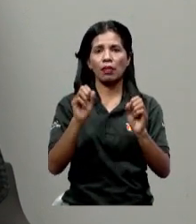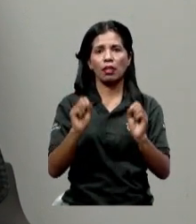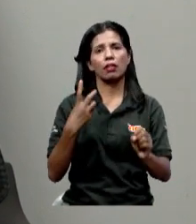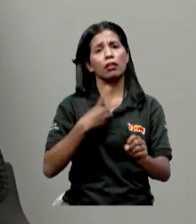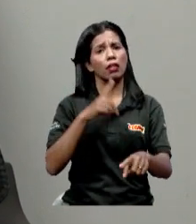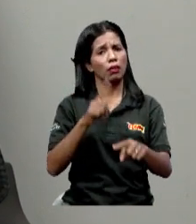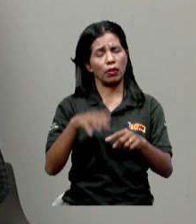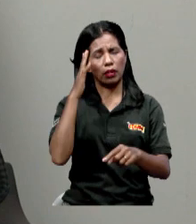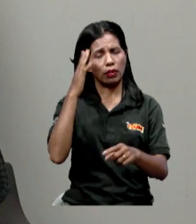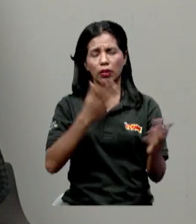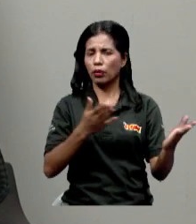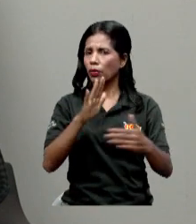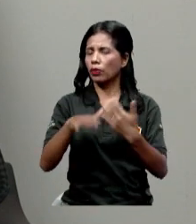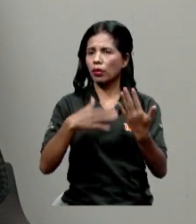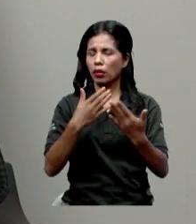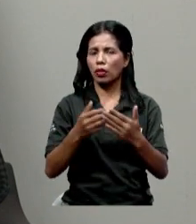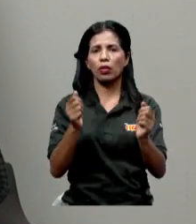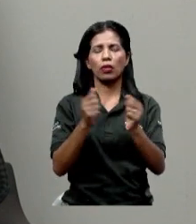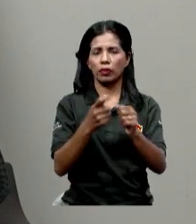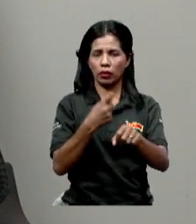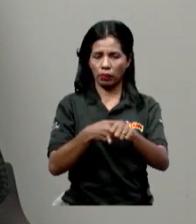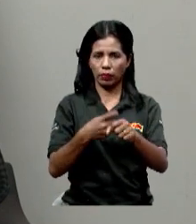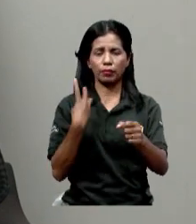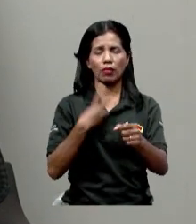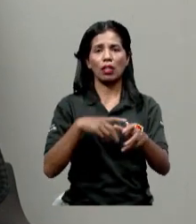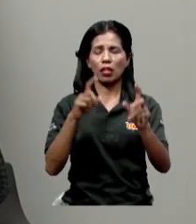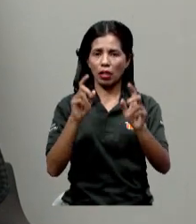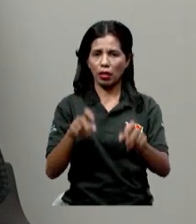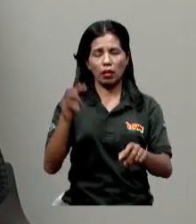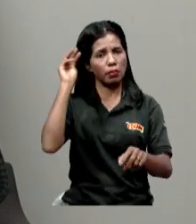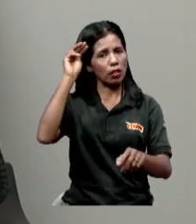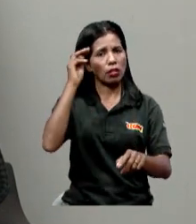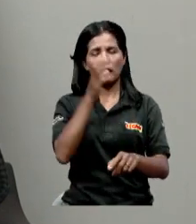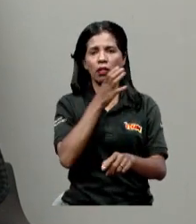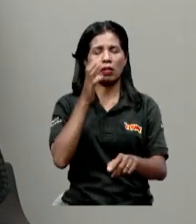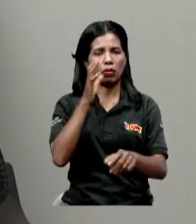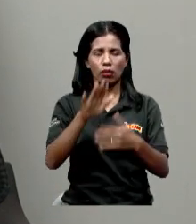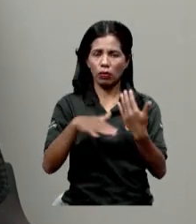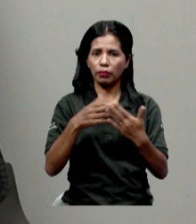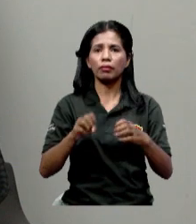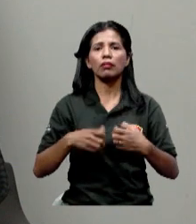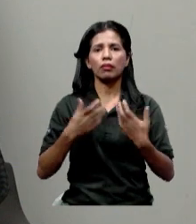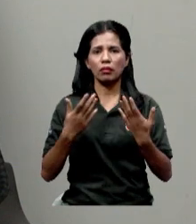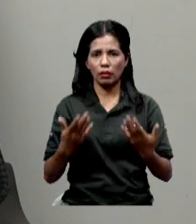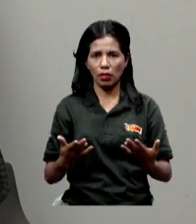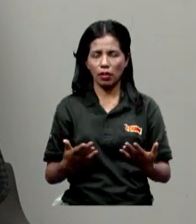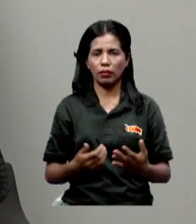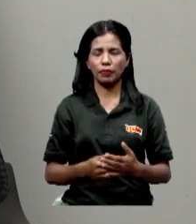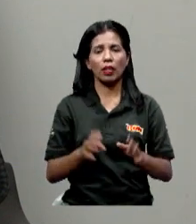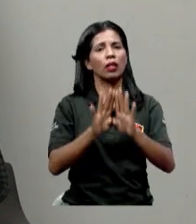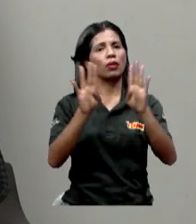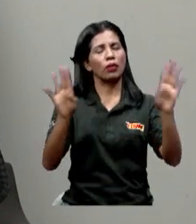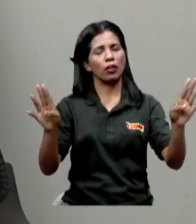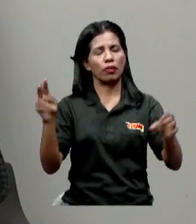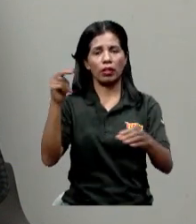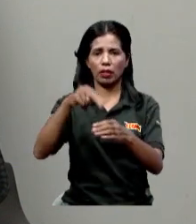ing katita tu hatama hotu. Mas ho situasaun ida ne ita obriga ona Ministerio Agricultura para uinsa loke fale natar